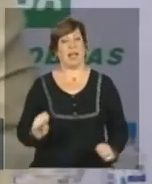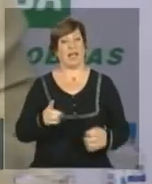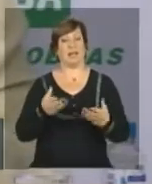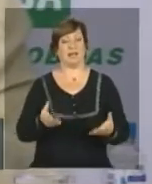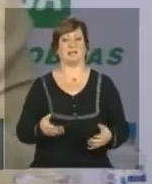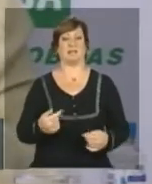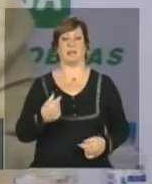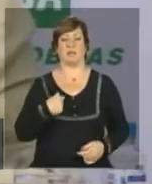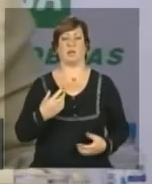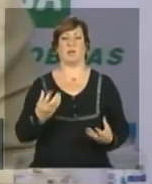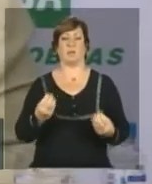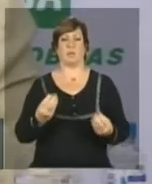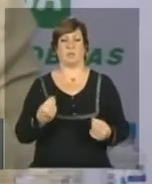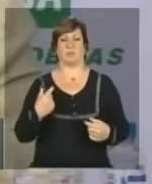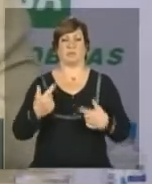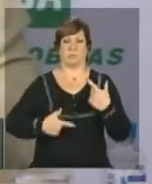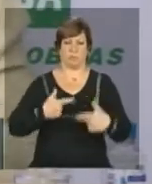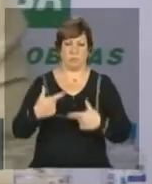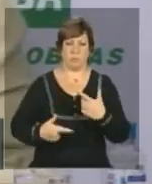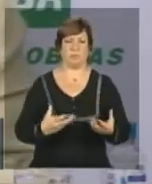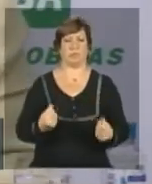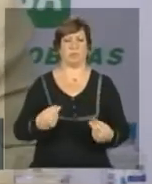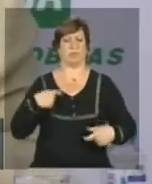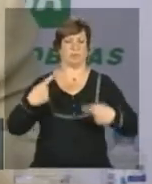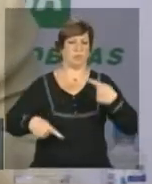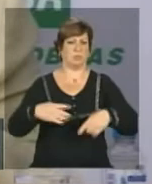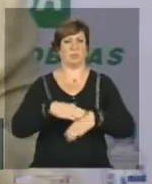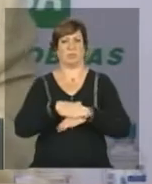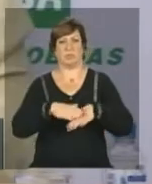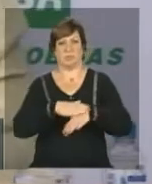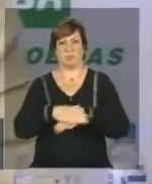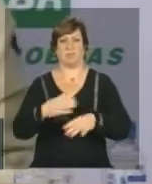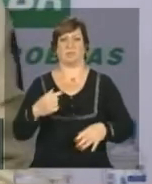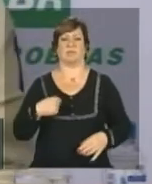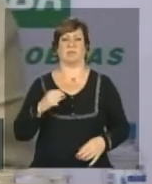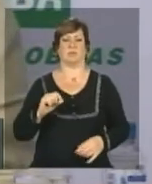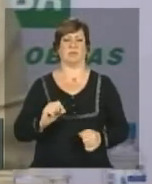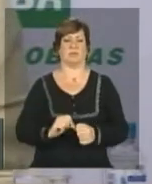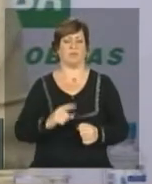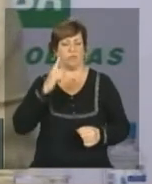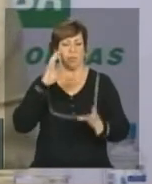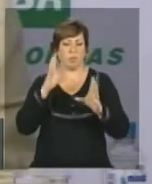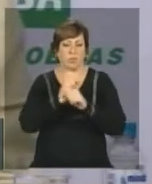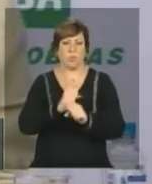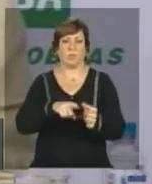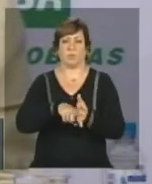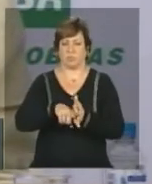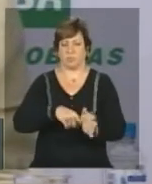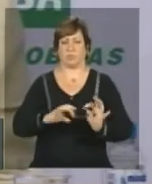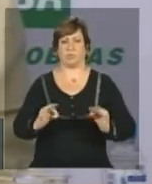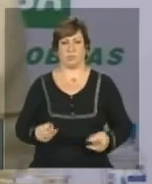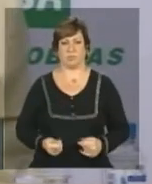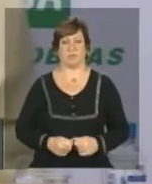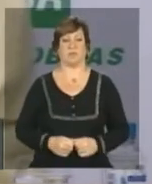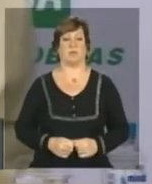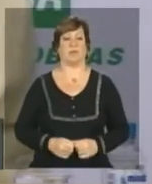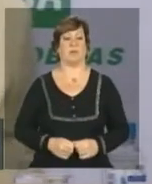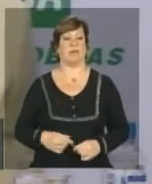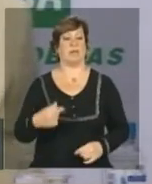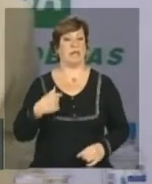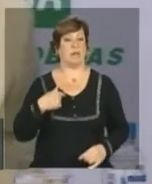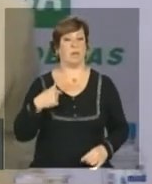eu sou bastante combativa, discuto muito, para mim é tudo em cima de números. Eu não